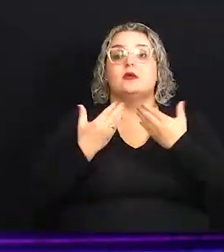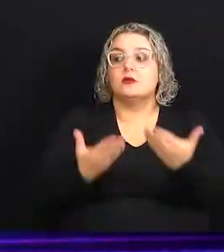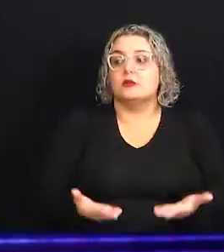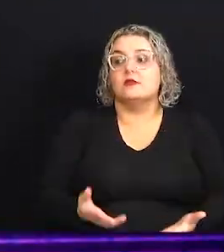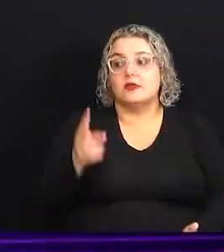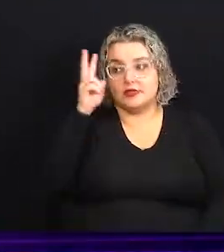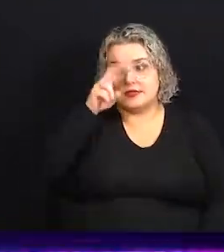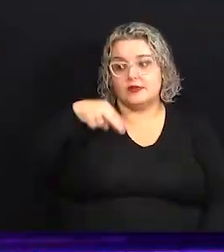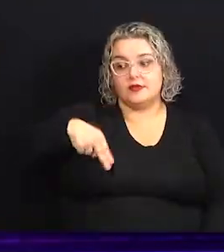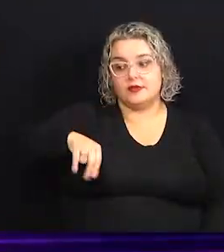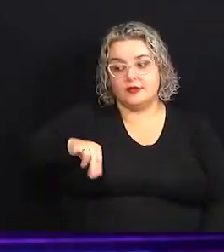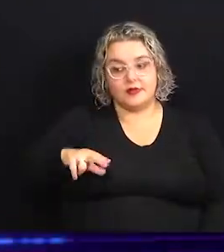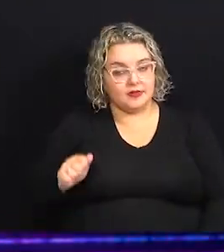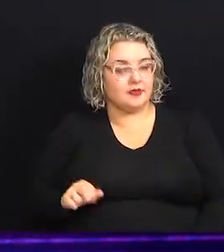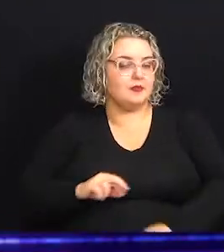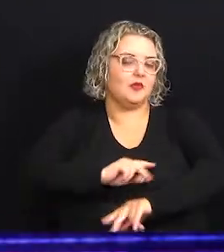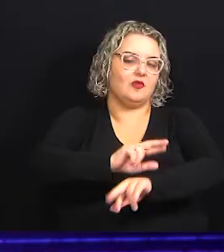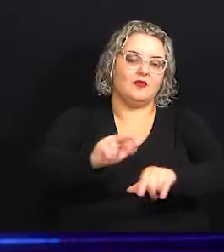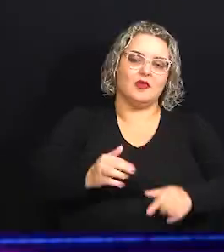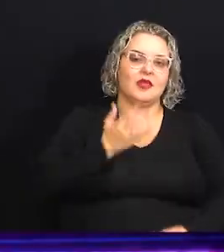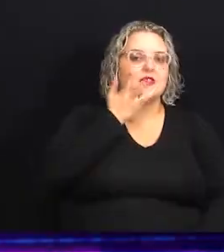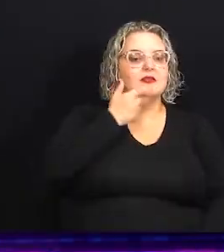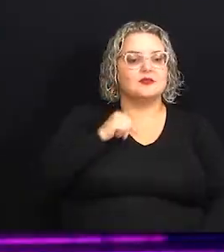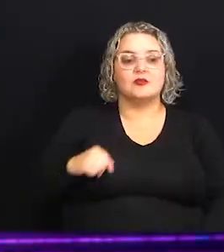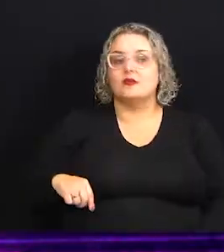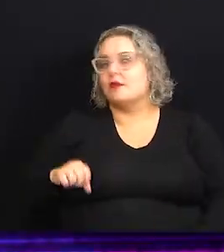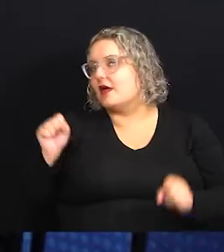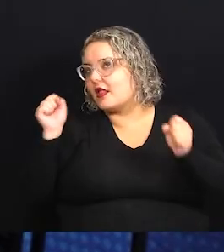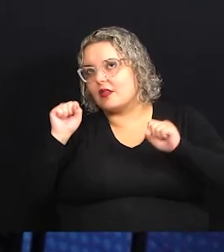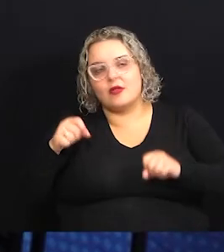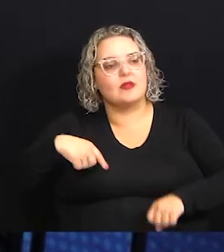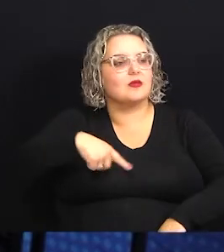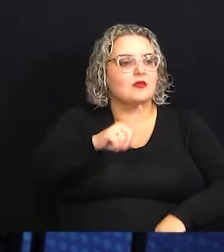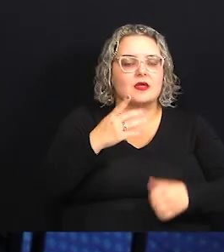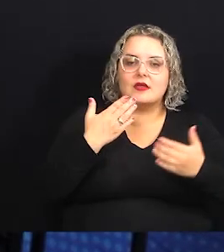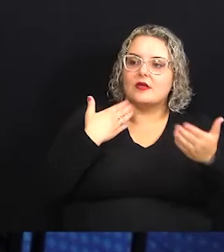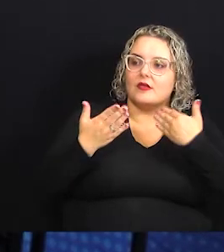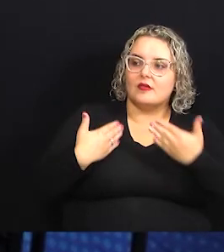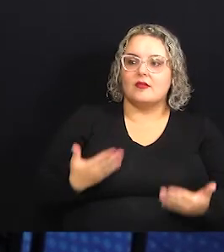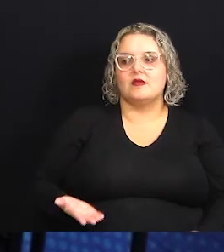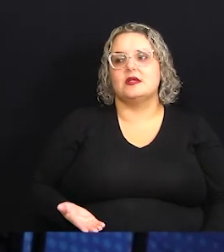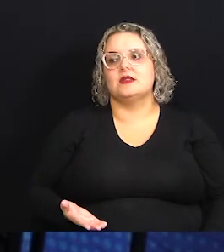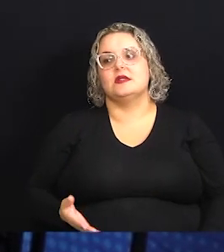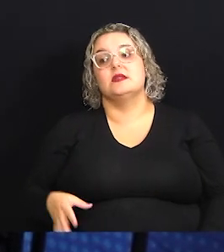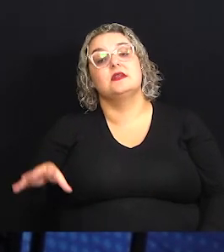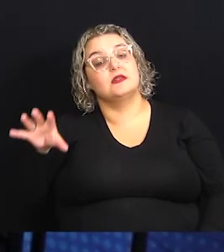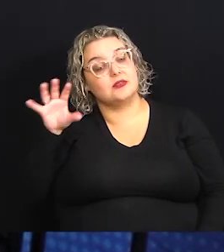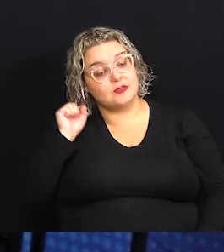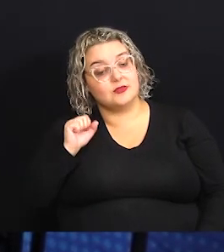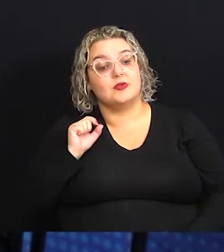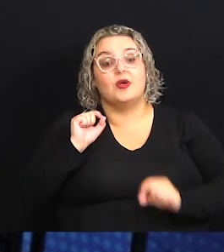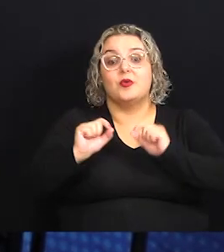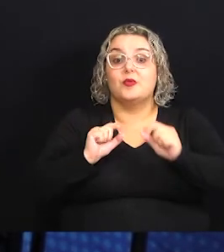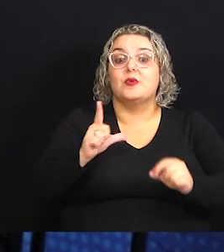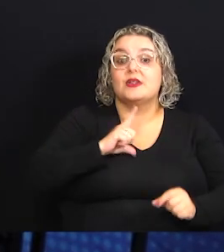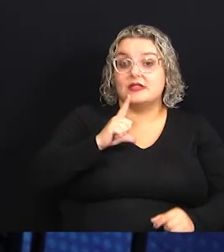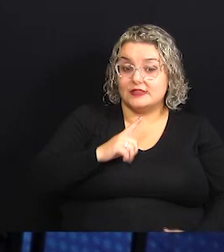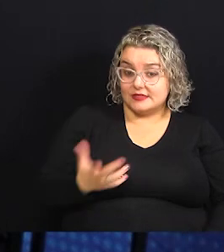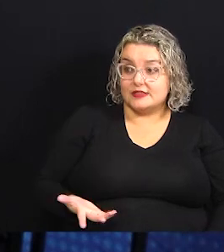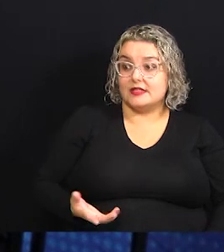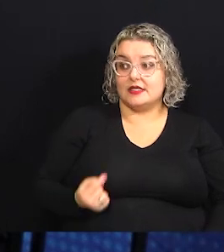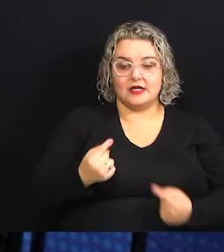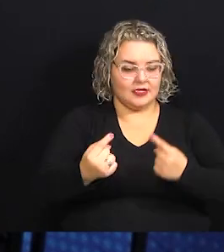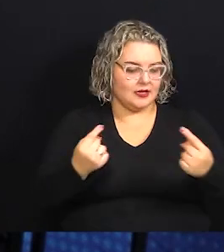da Nina para várias crianças. Eu adoro ir conversar e escutar também o que elas têm a dizer, porque cada uma